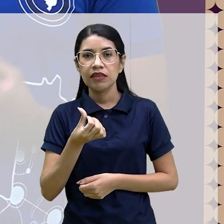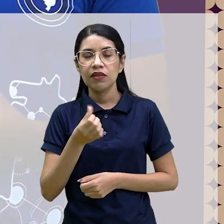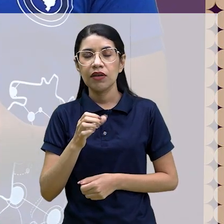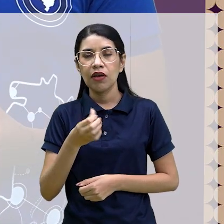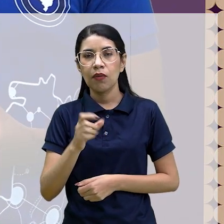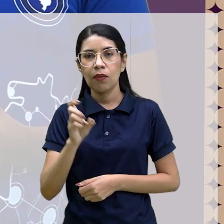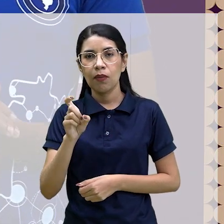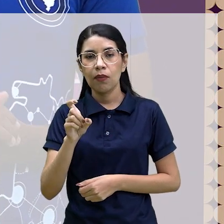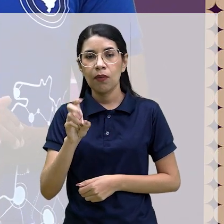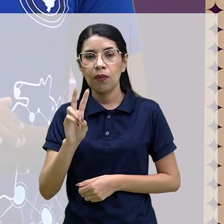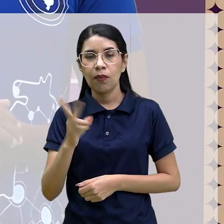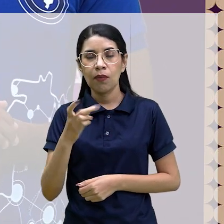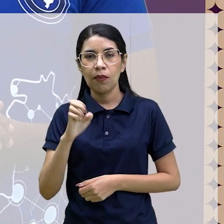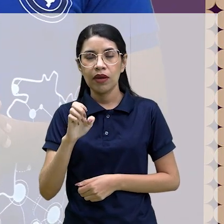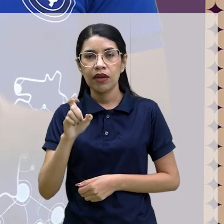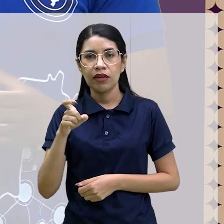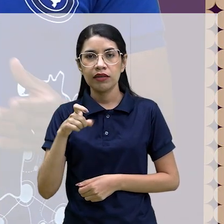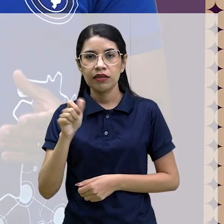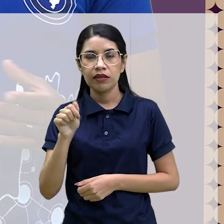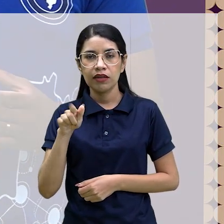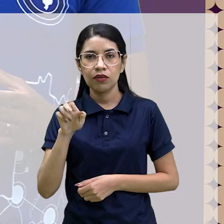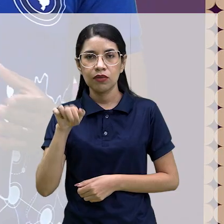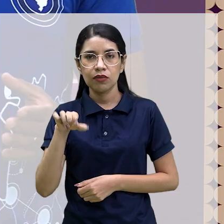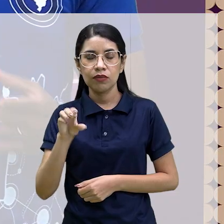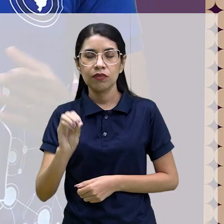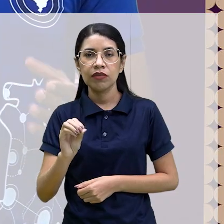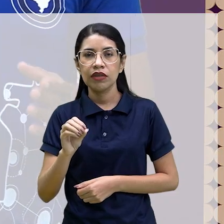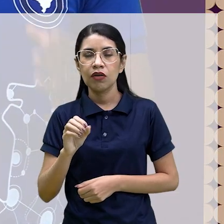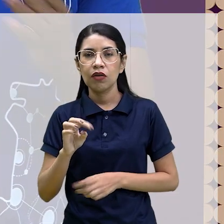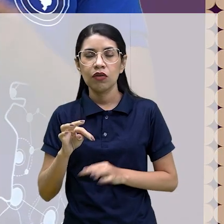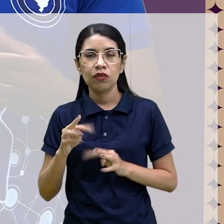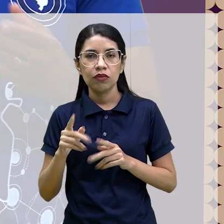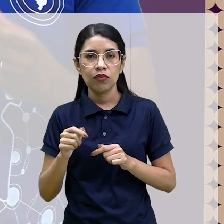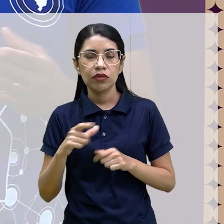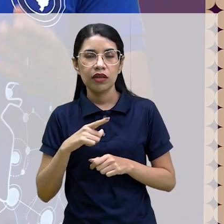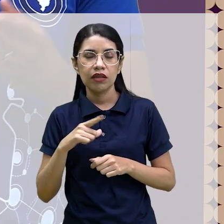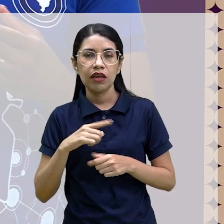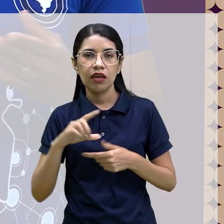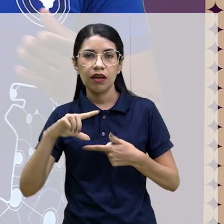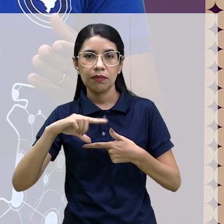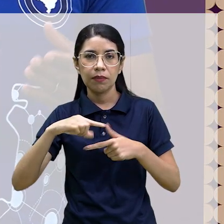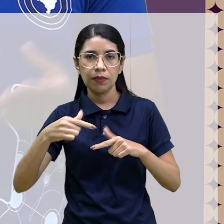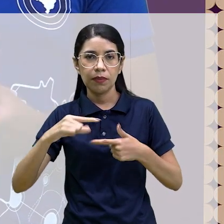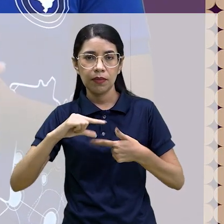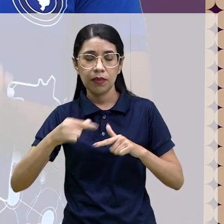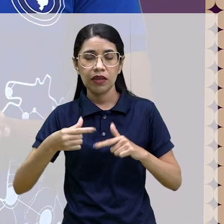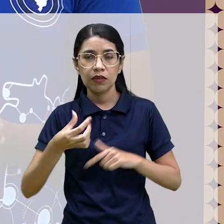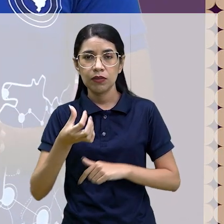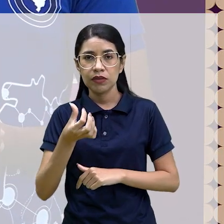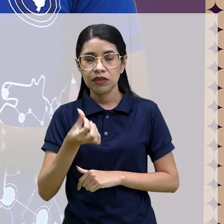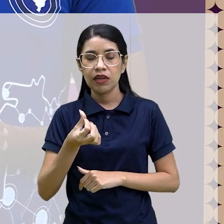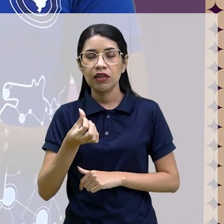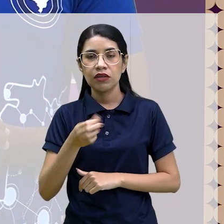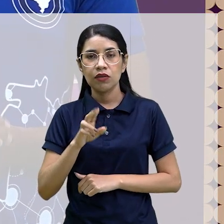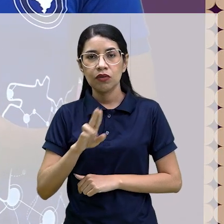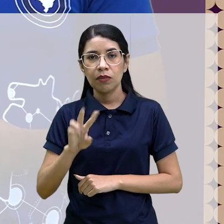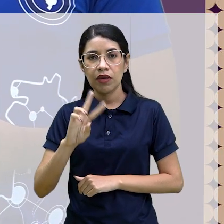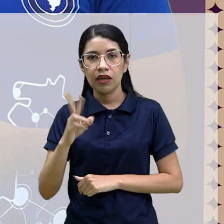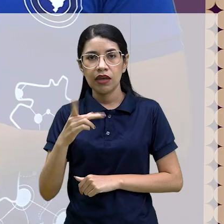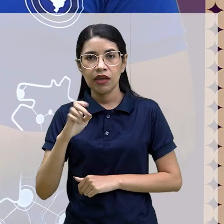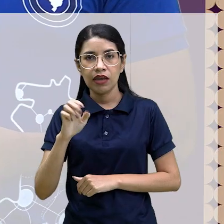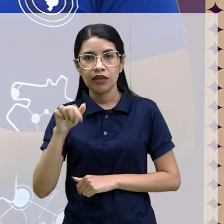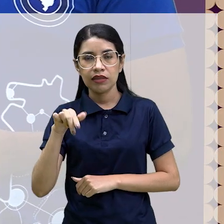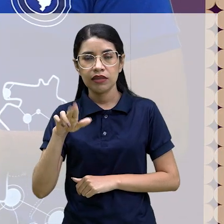o hexágono, né? Toda figura geométrica que tem 6 lados é chamado de